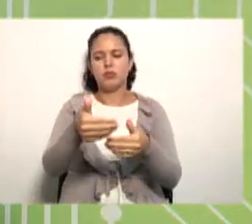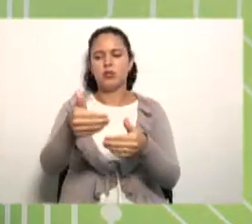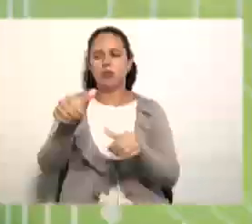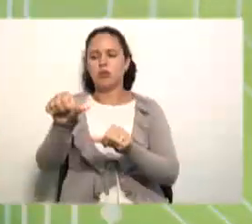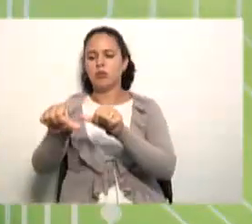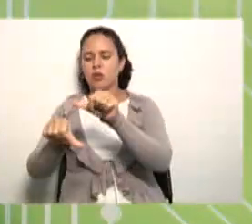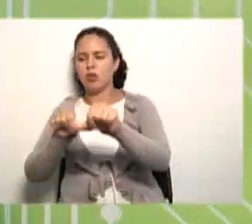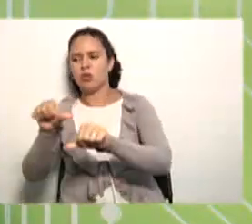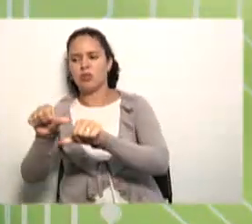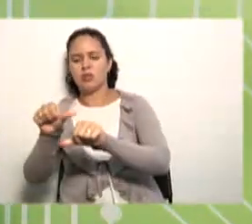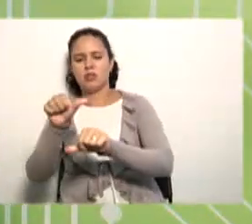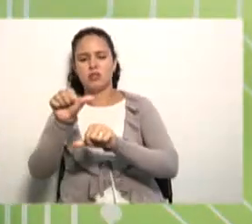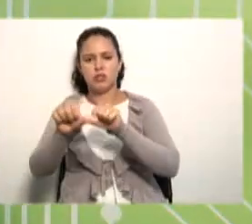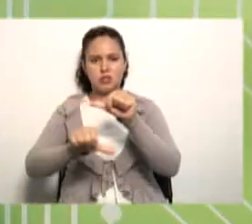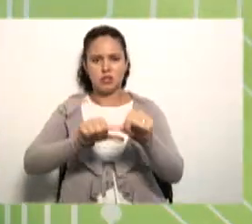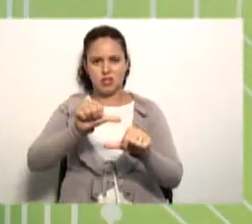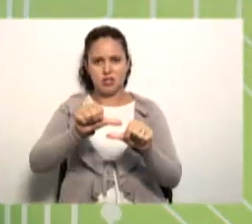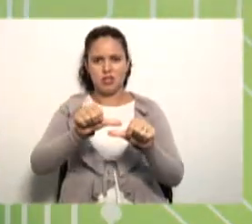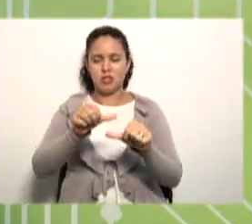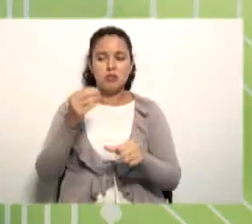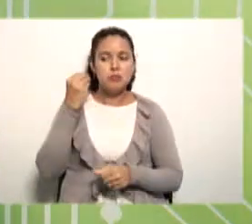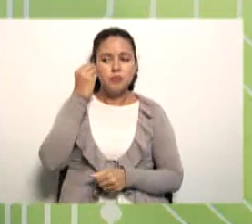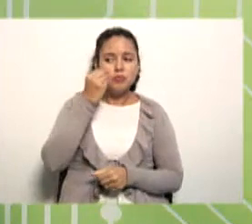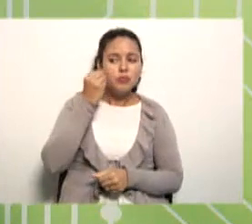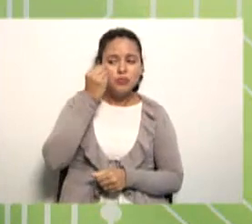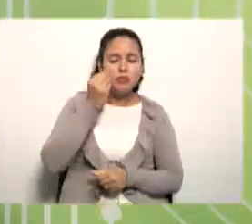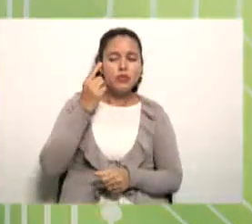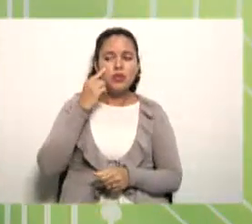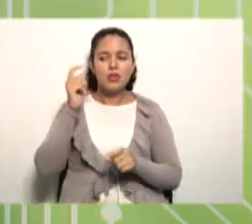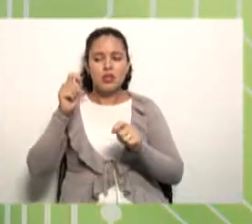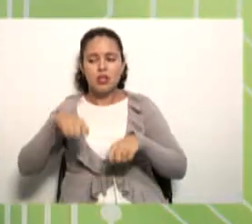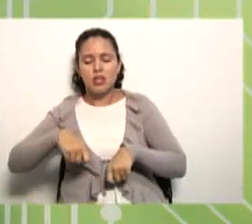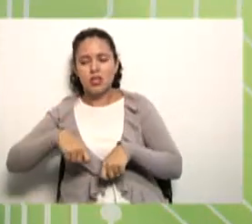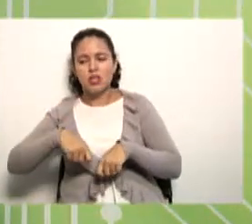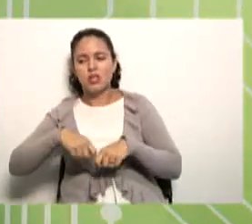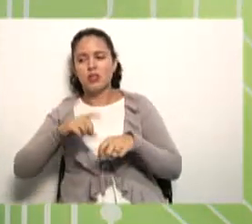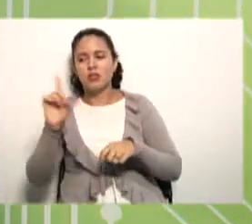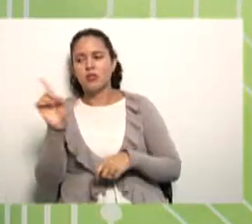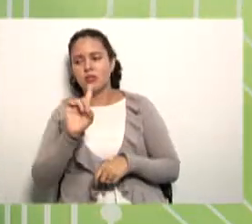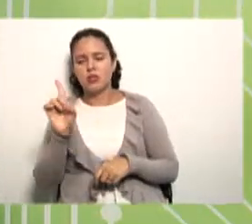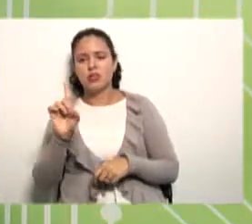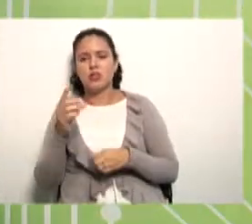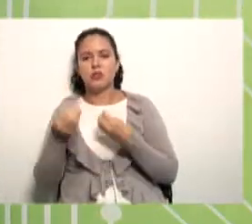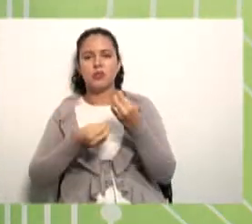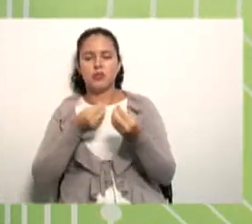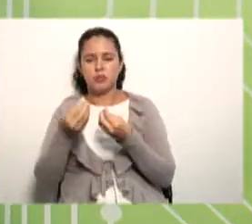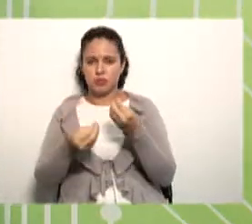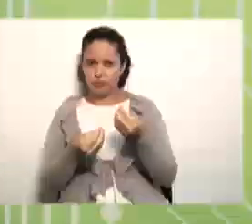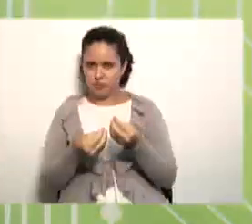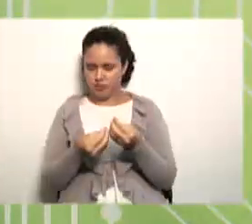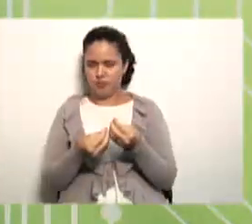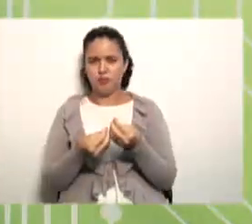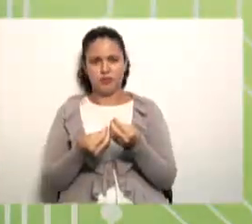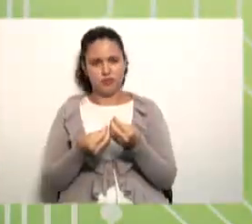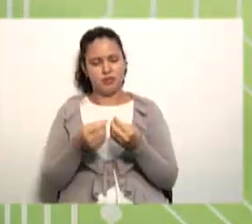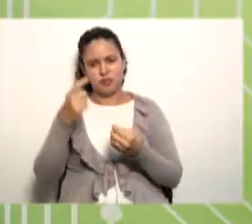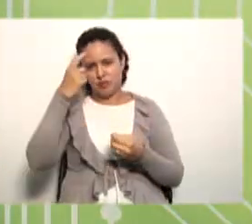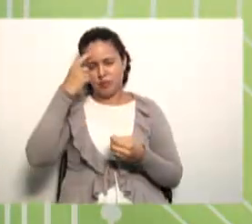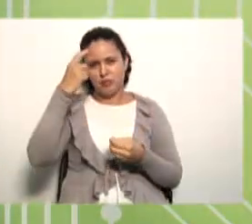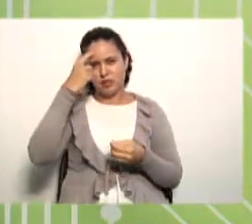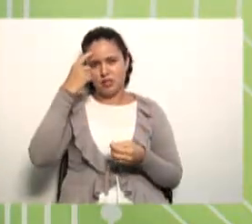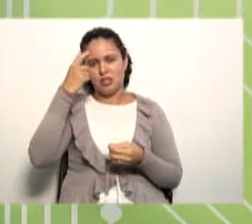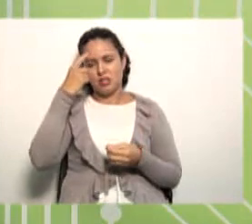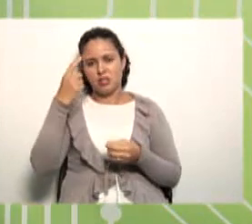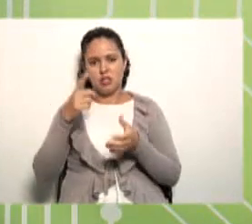uma unidade mais de tecnologia, colocando um computador a mais dentro da minha fábrica? Não pensando de uma maneira bastante